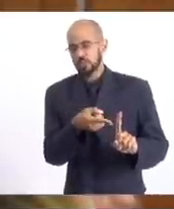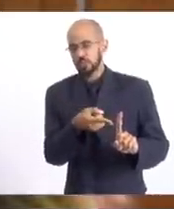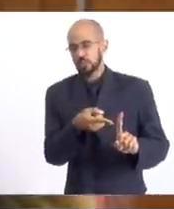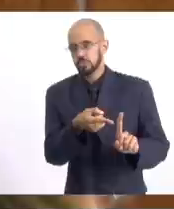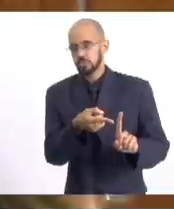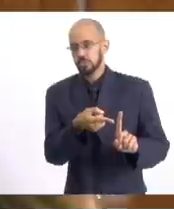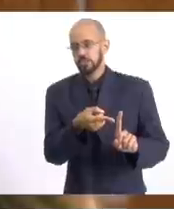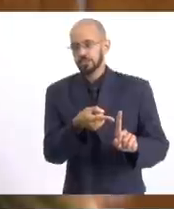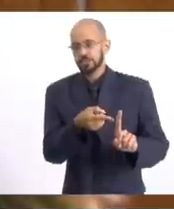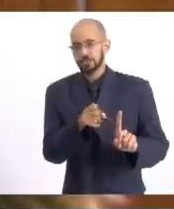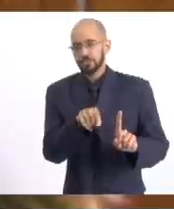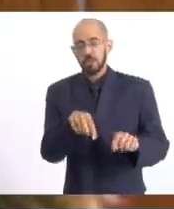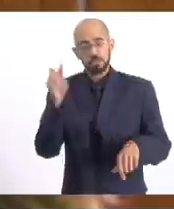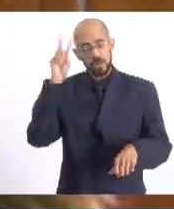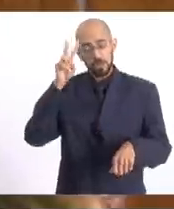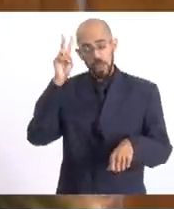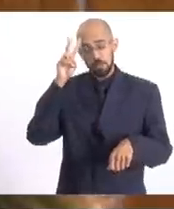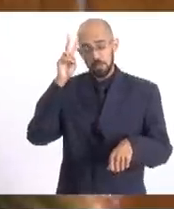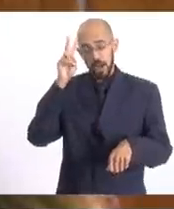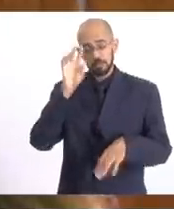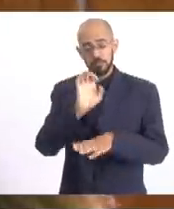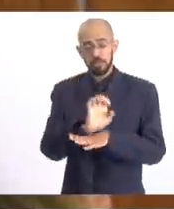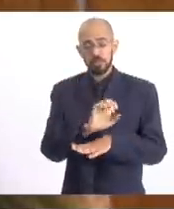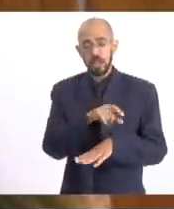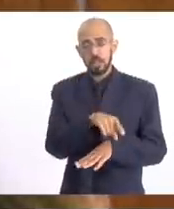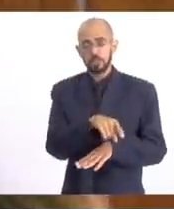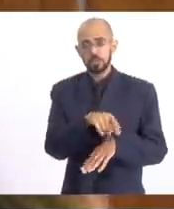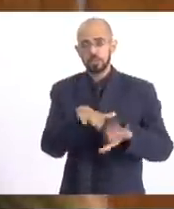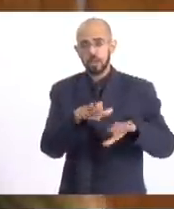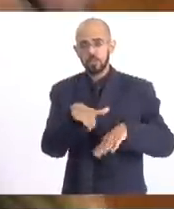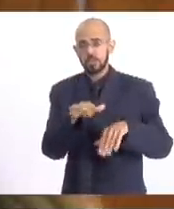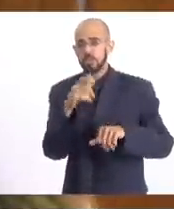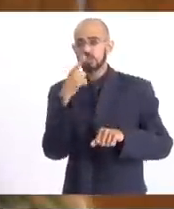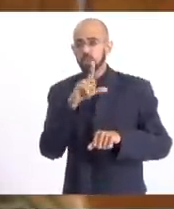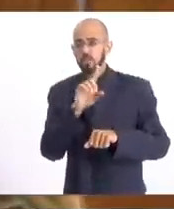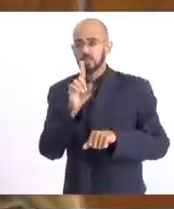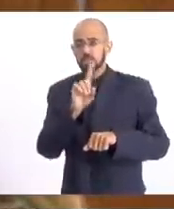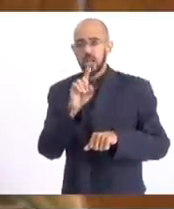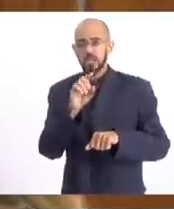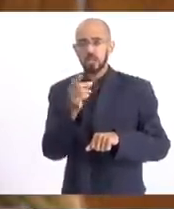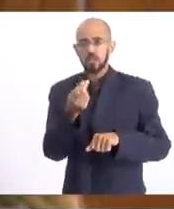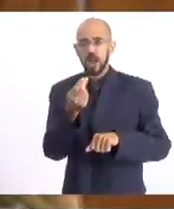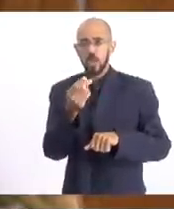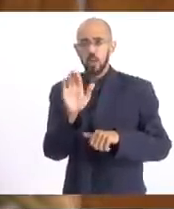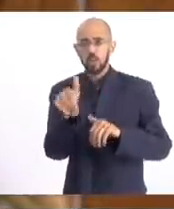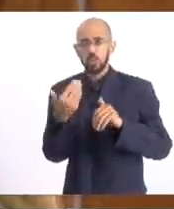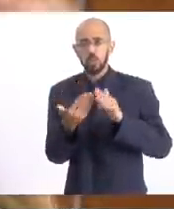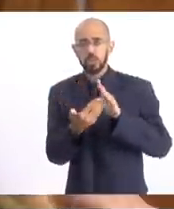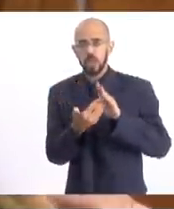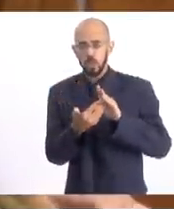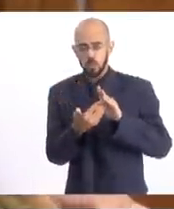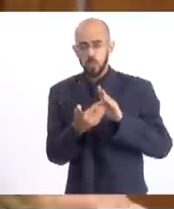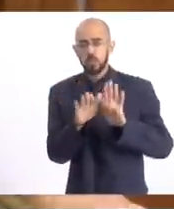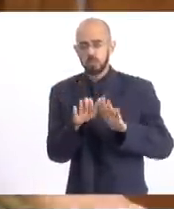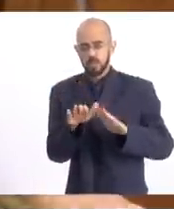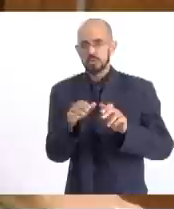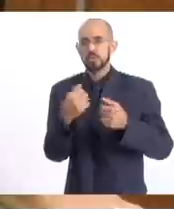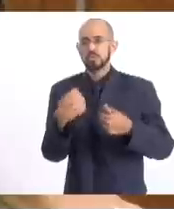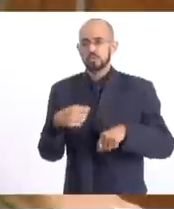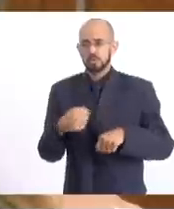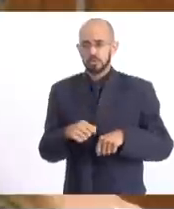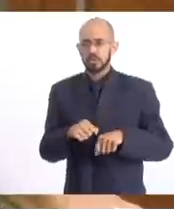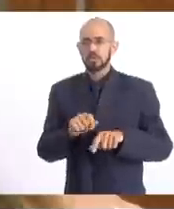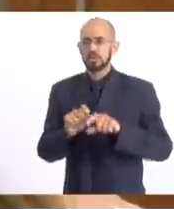nós estamos sendo lembrados, talvez não vamos conseguir chegar no valor total que queríamos, mas